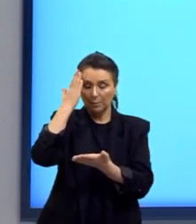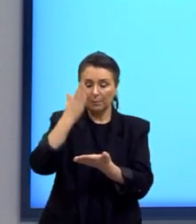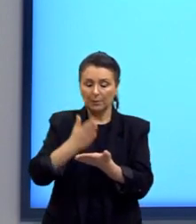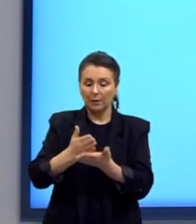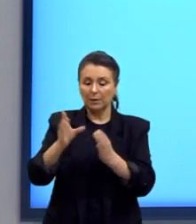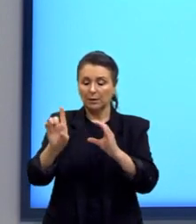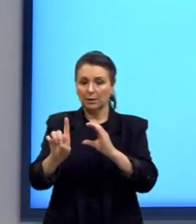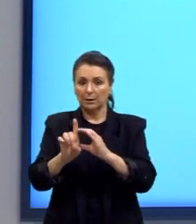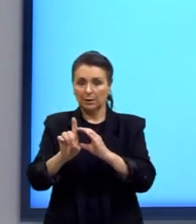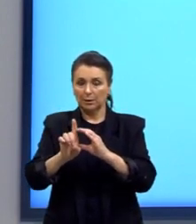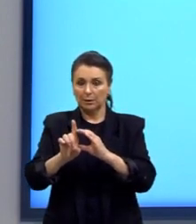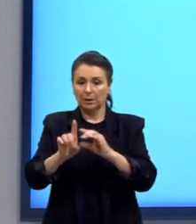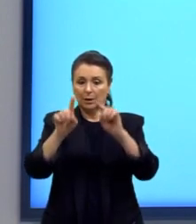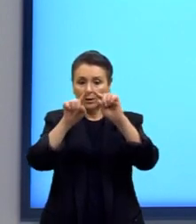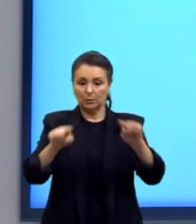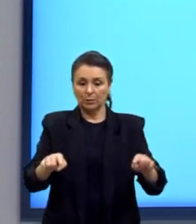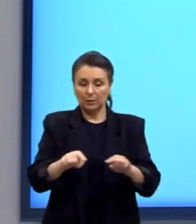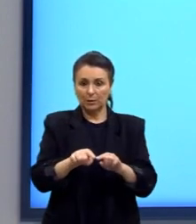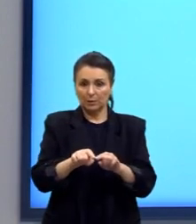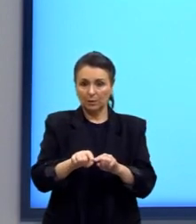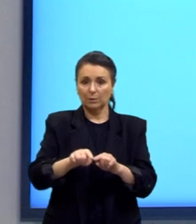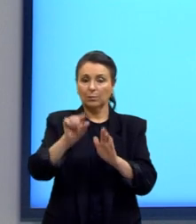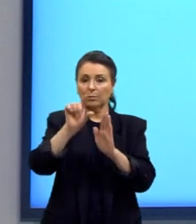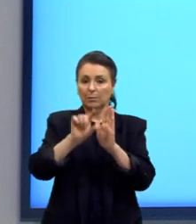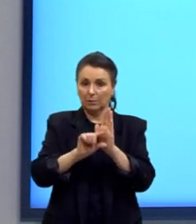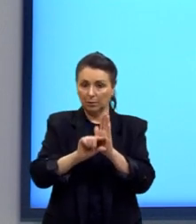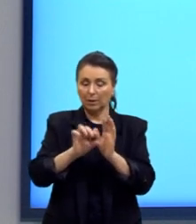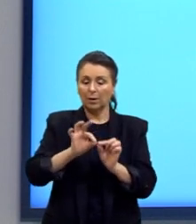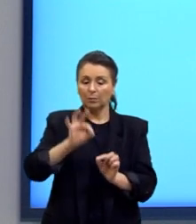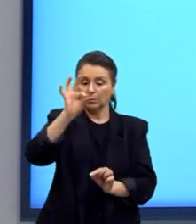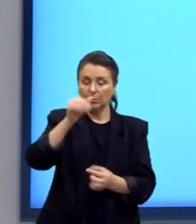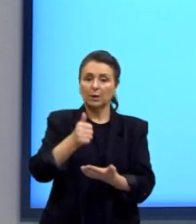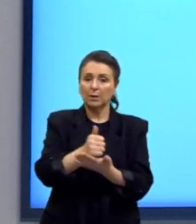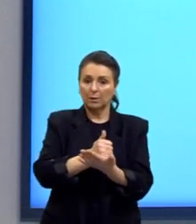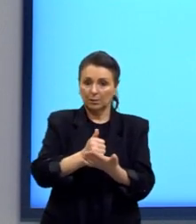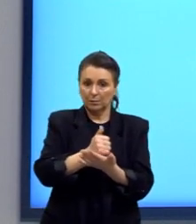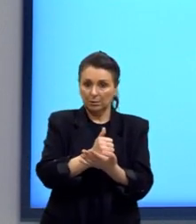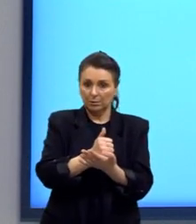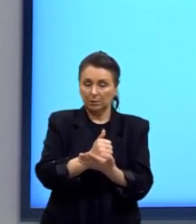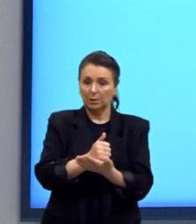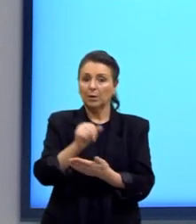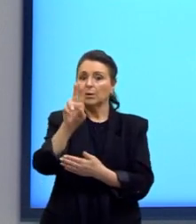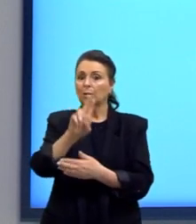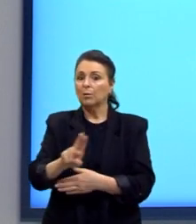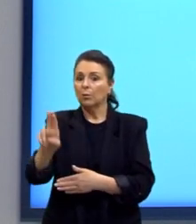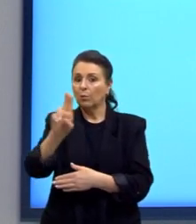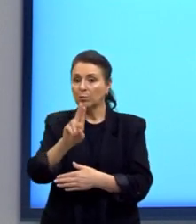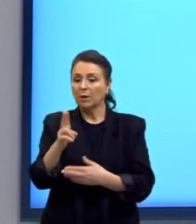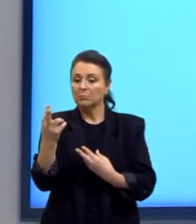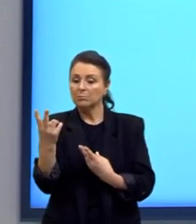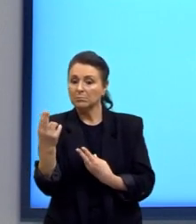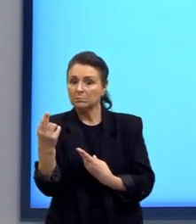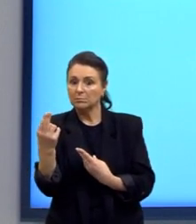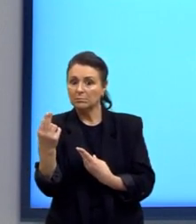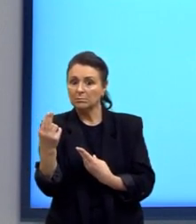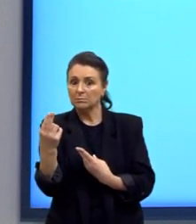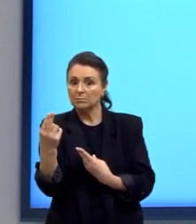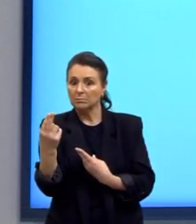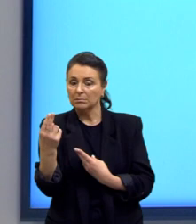e no triângulo menor também temos altura e base então a gente pode utilizar a semelhança